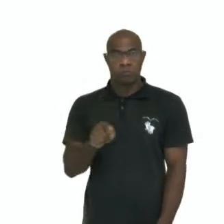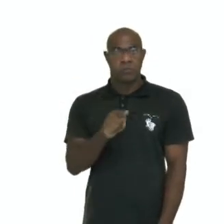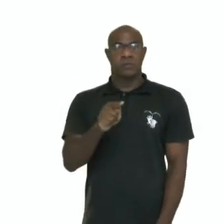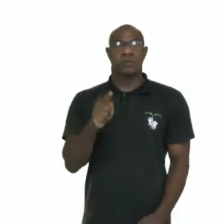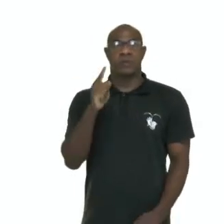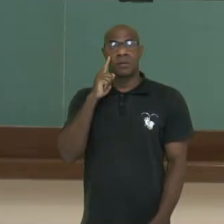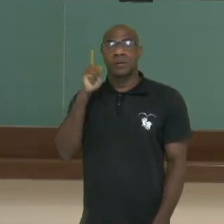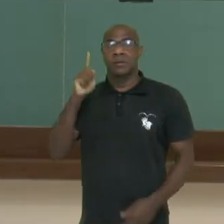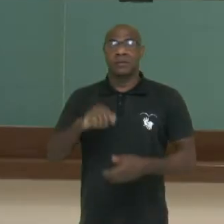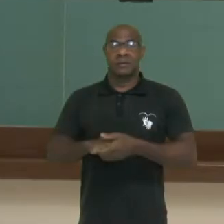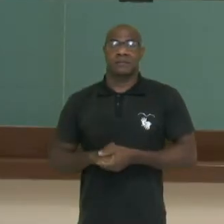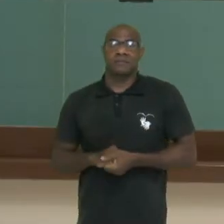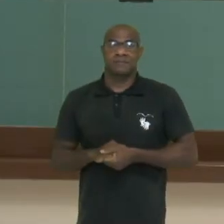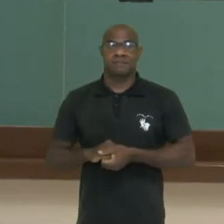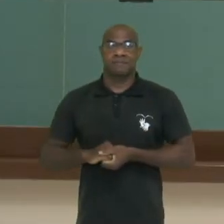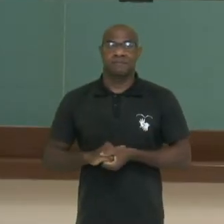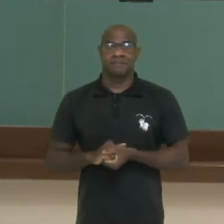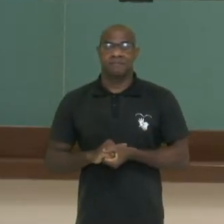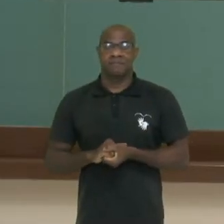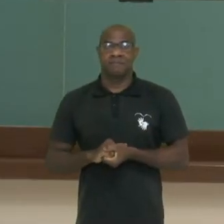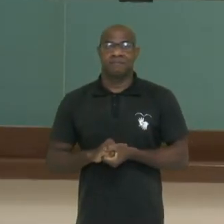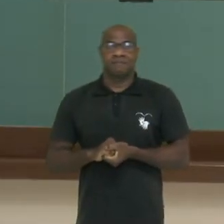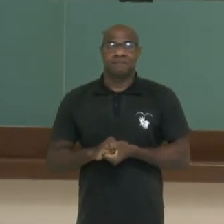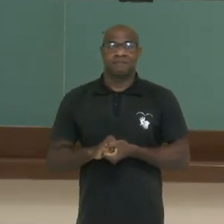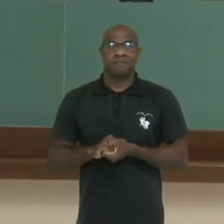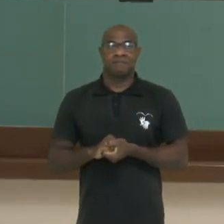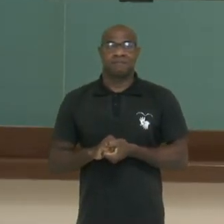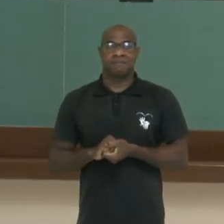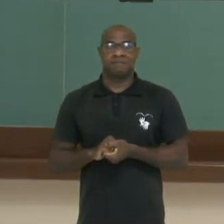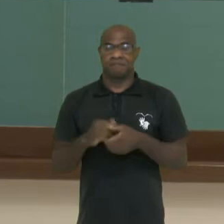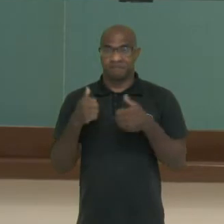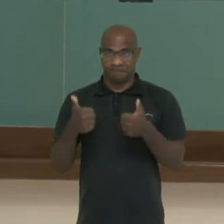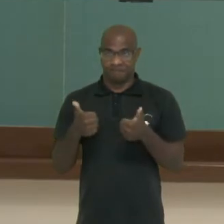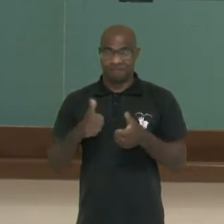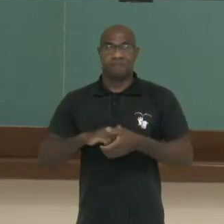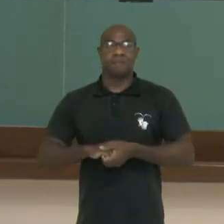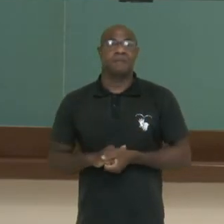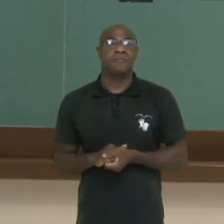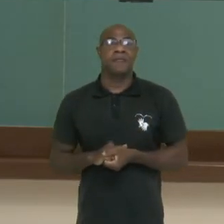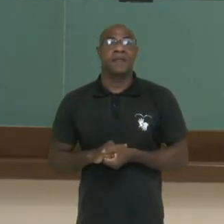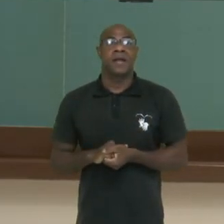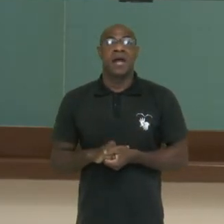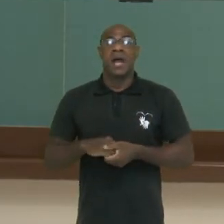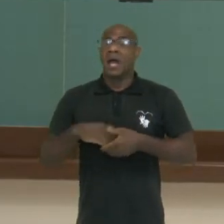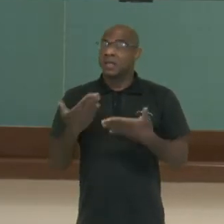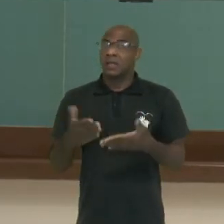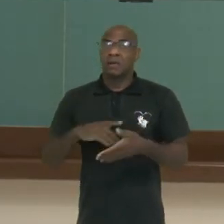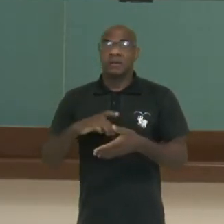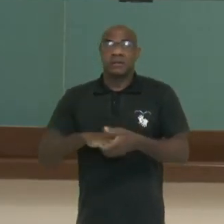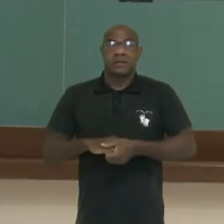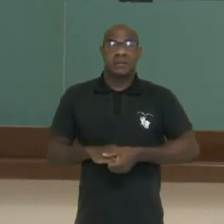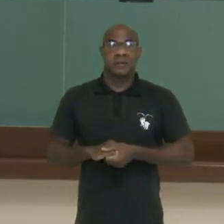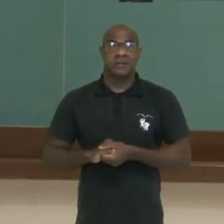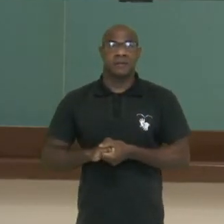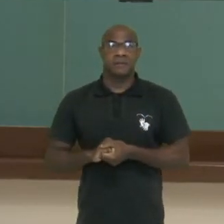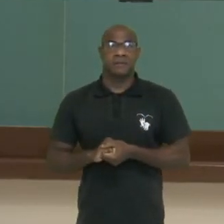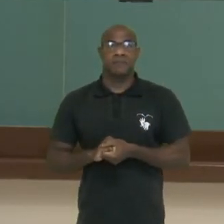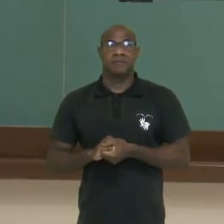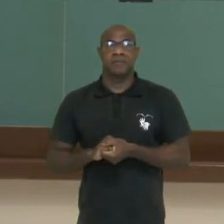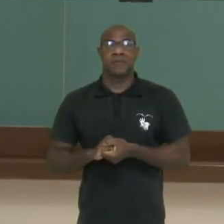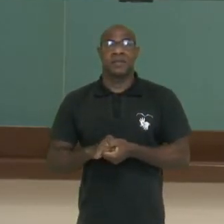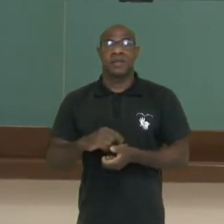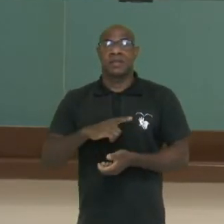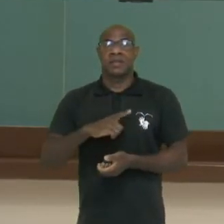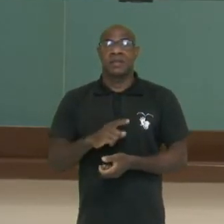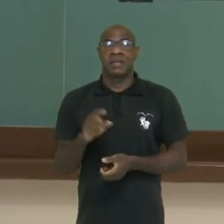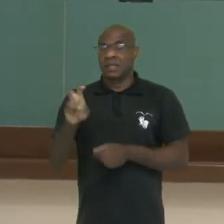do número 4,12 e uma do número 7,5, tá bom? Porque eu tenho 1 e o 2 que está depois da vírgula e aqui eu